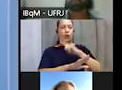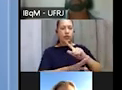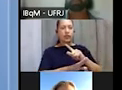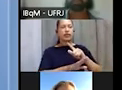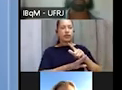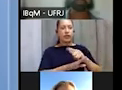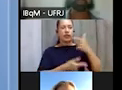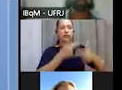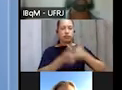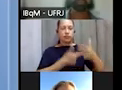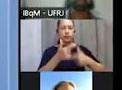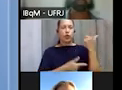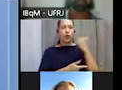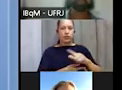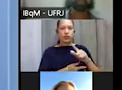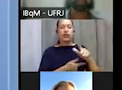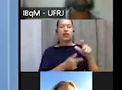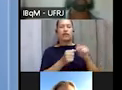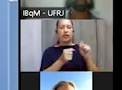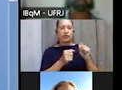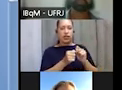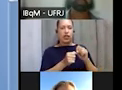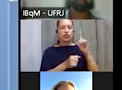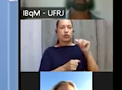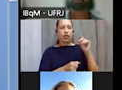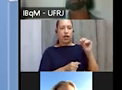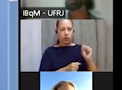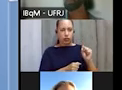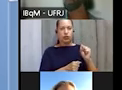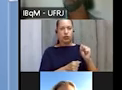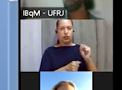possibilidade da produção de um dado primário.